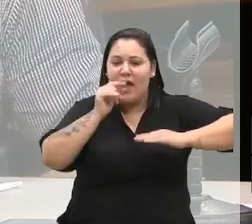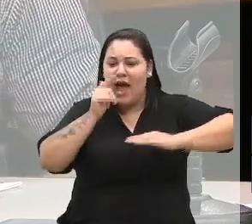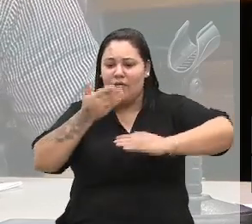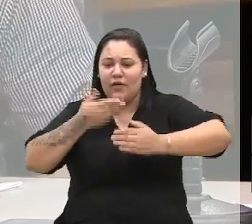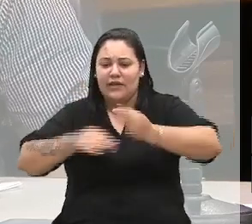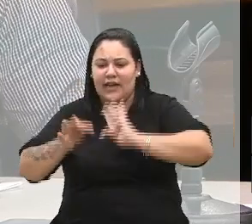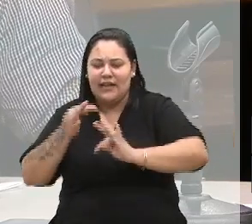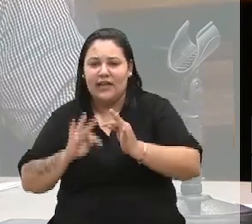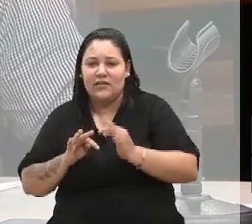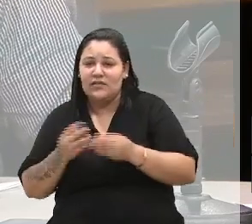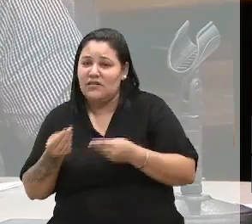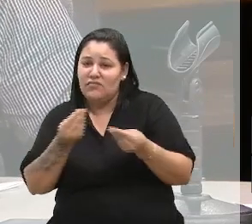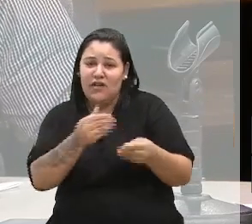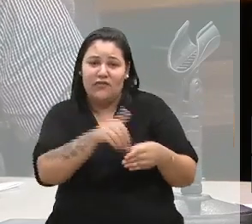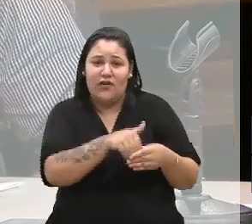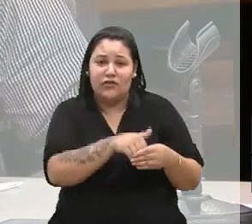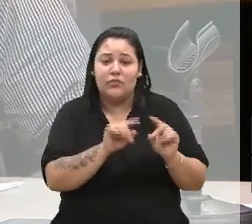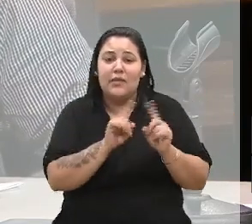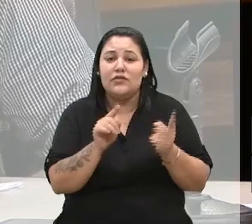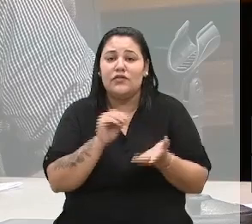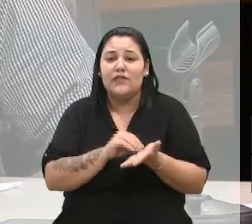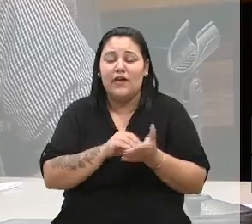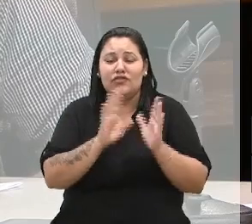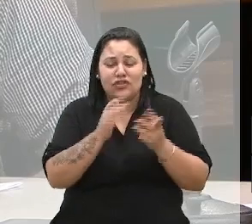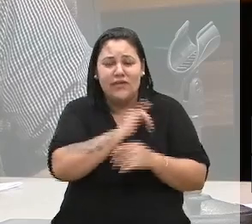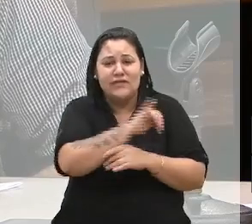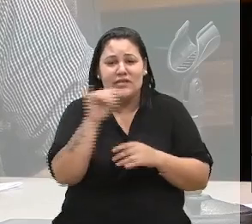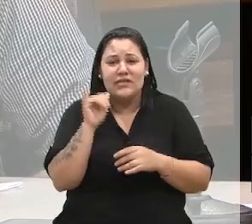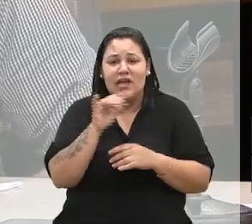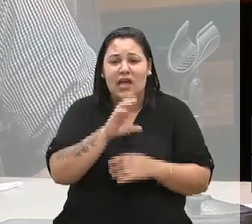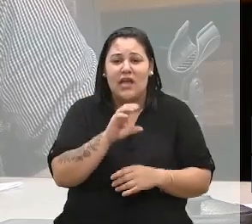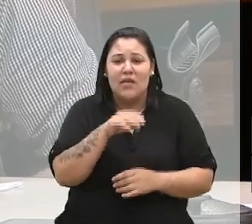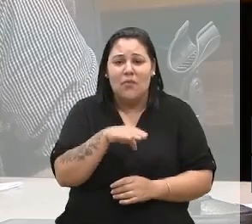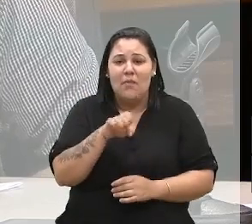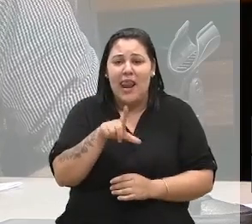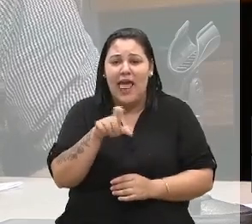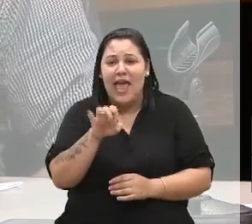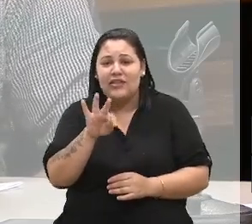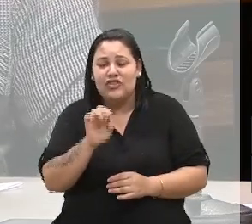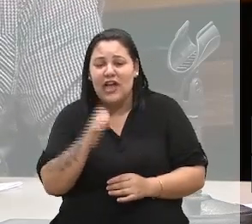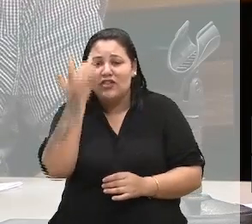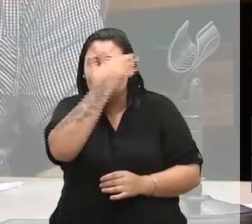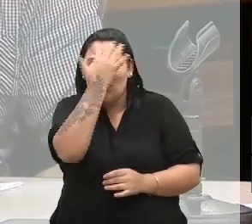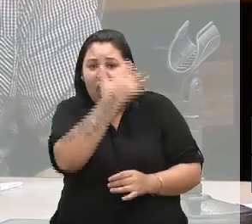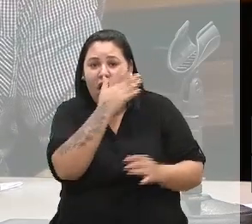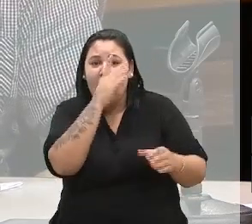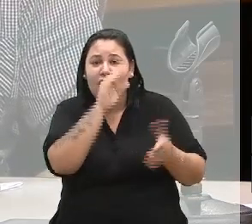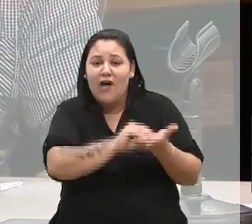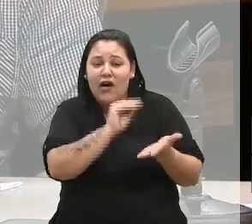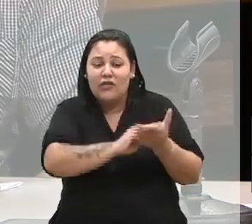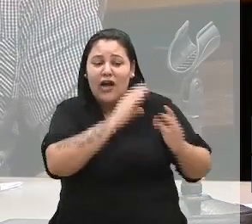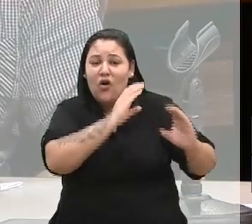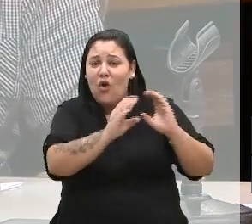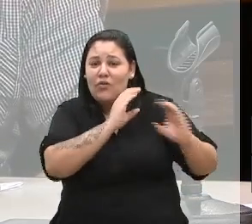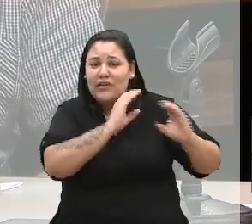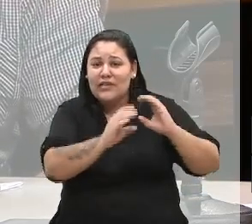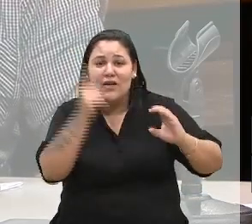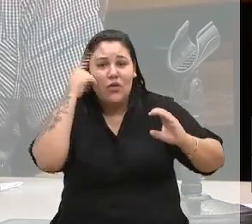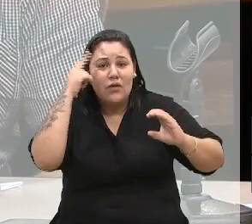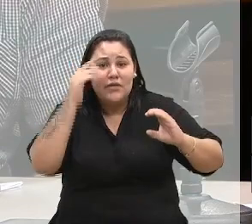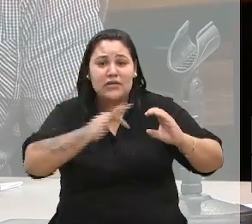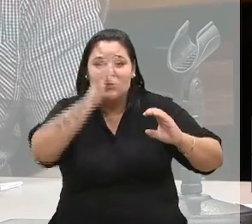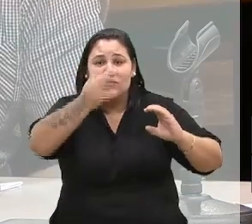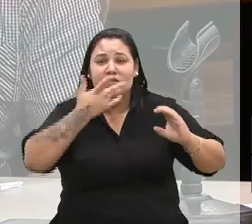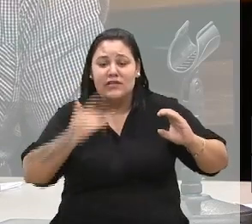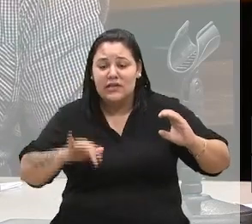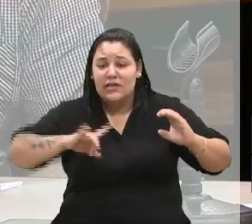Mas o que falta também nisso? Eu já disse para o Melete, disse para o Adiló, falta comunicação, porque são obras que pensam no futuro das crianças, ter